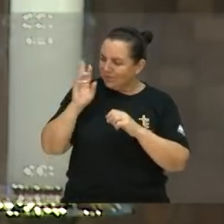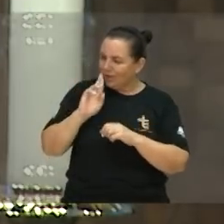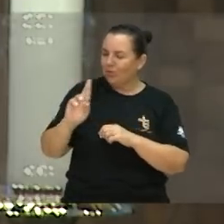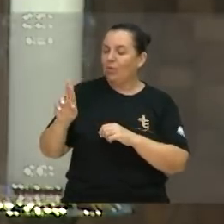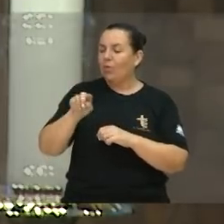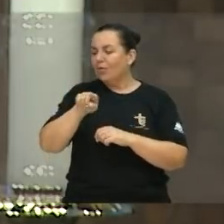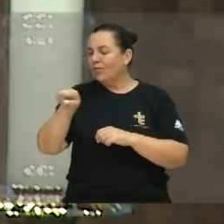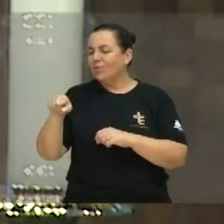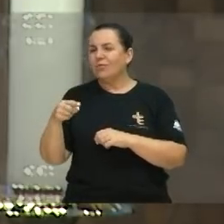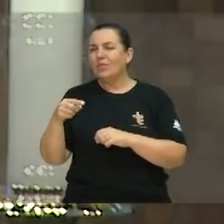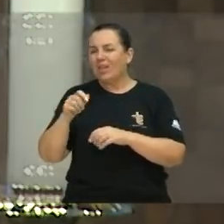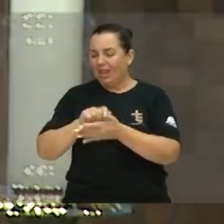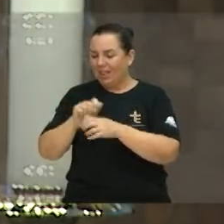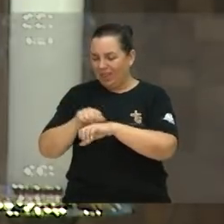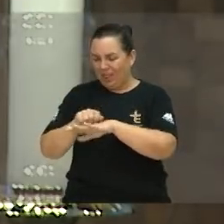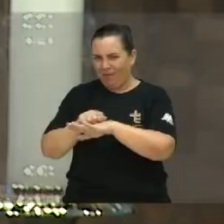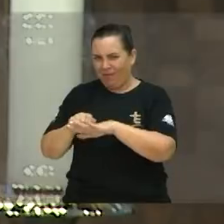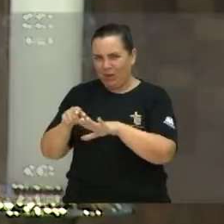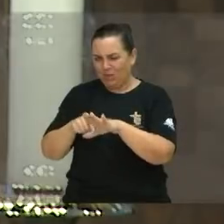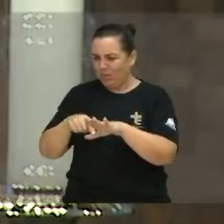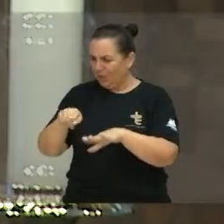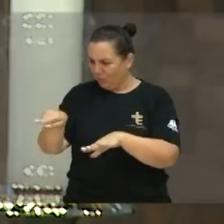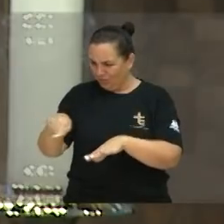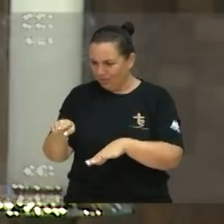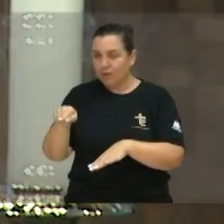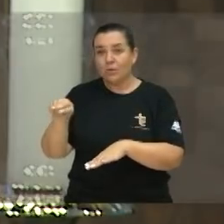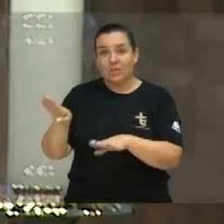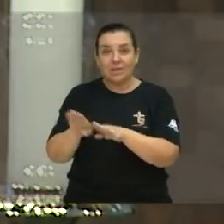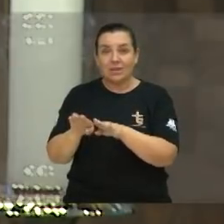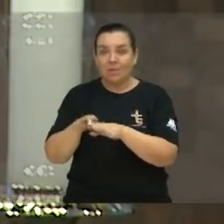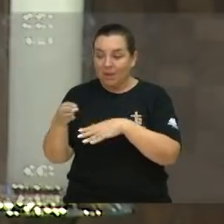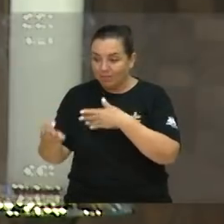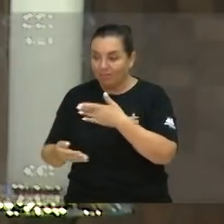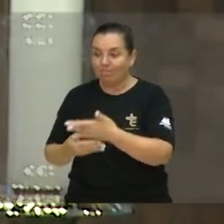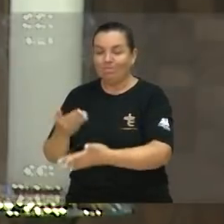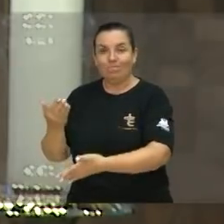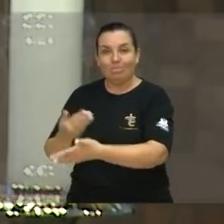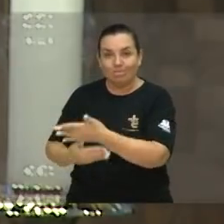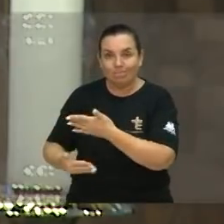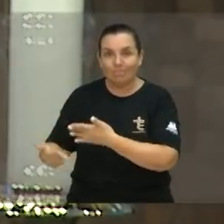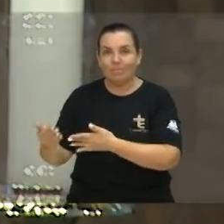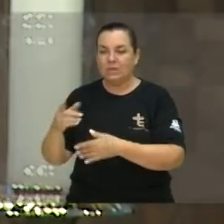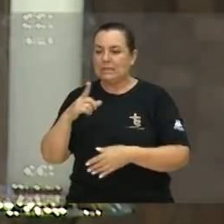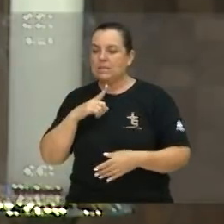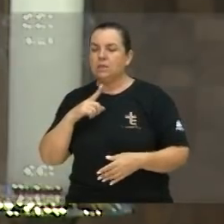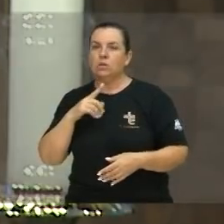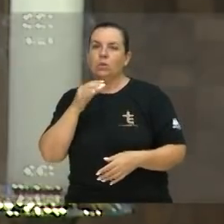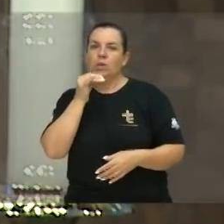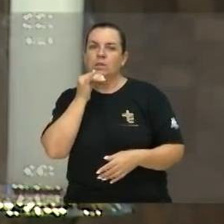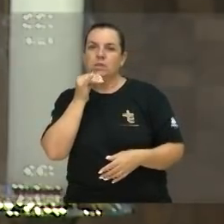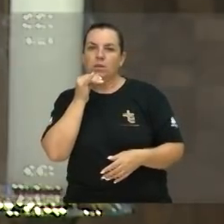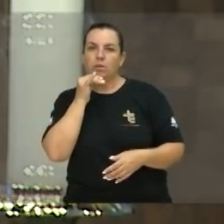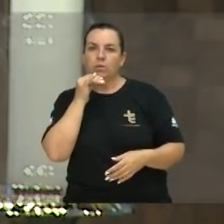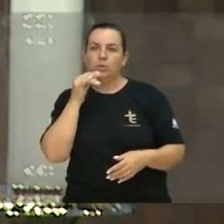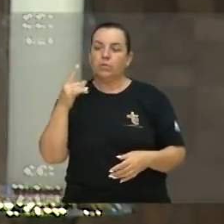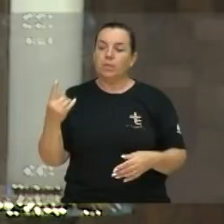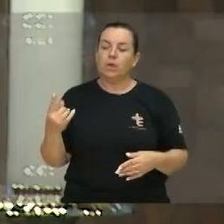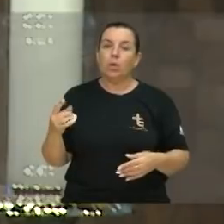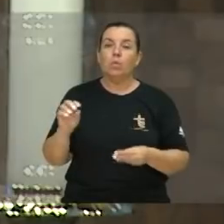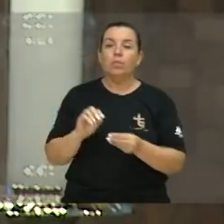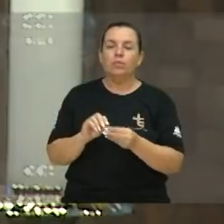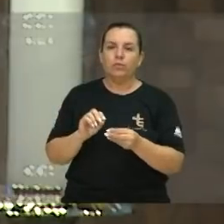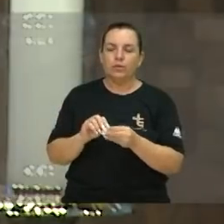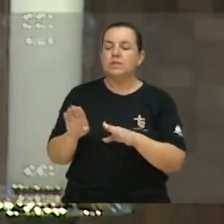deveis lavar os pés uns aos outros bem vos o exemplo para que como eu vos